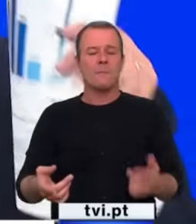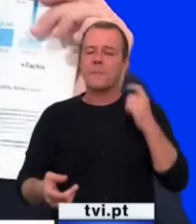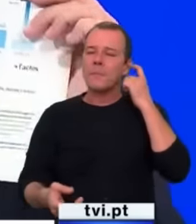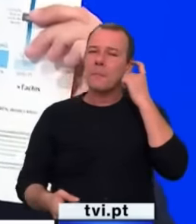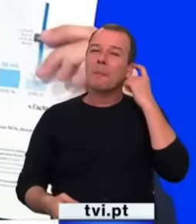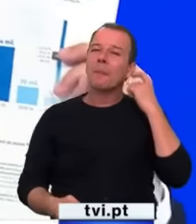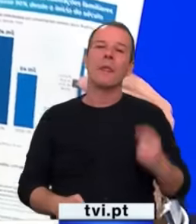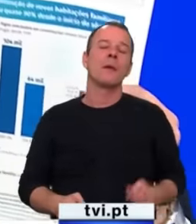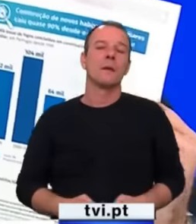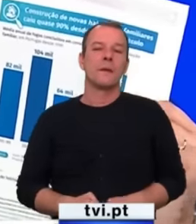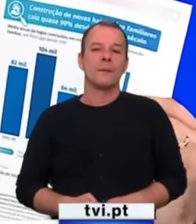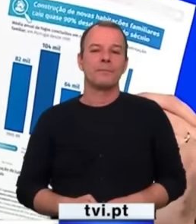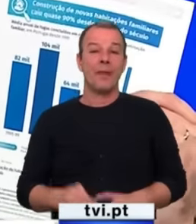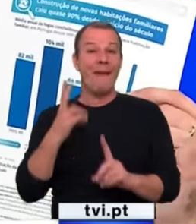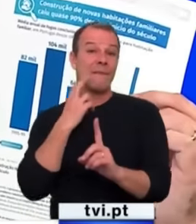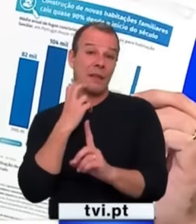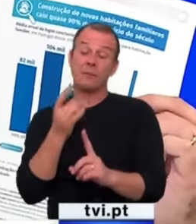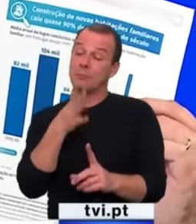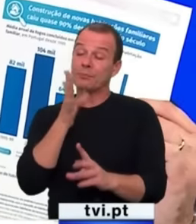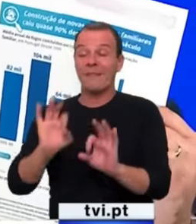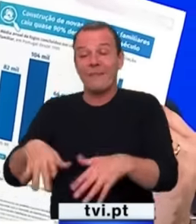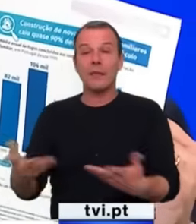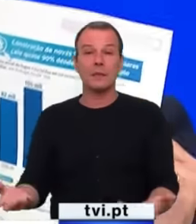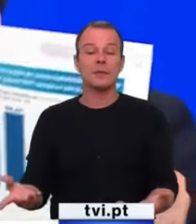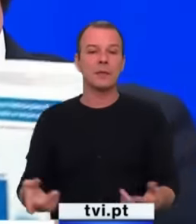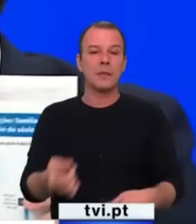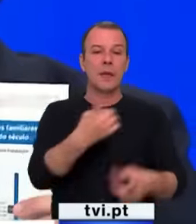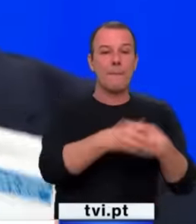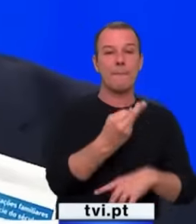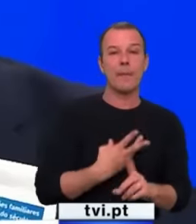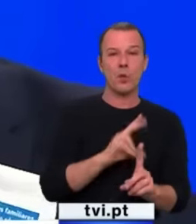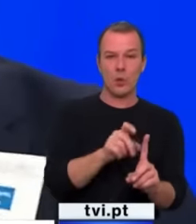construção. Tivemos uma crise financeira que destruiu o setor da construção.